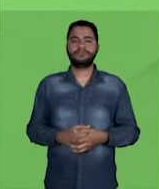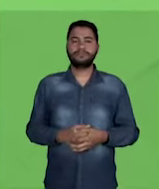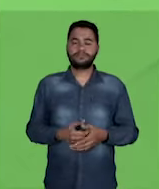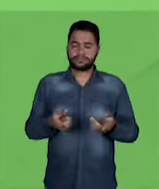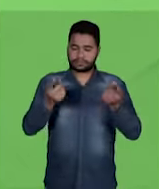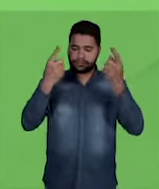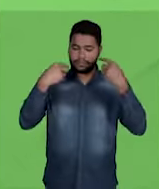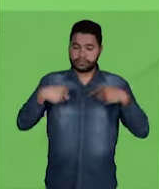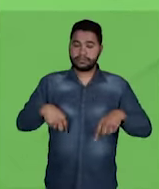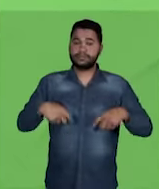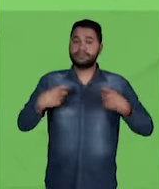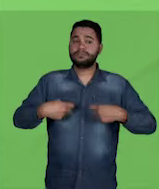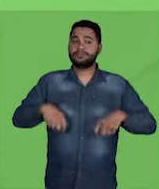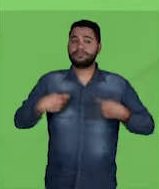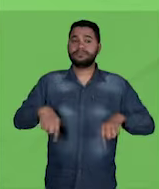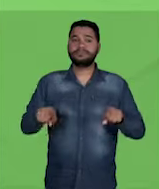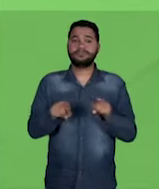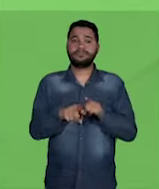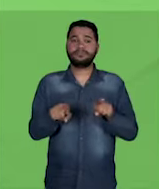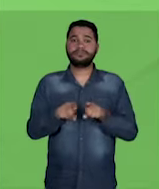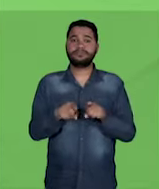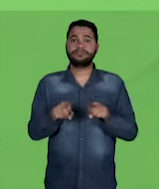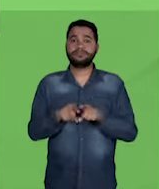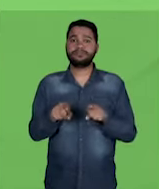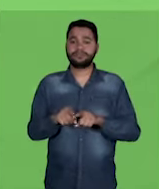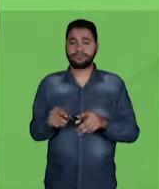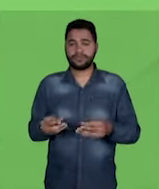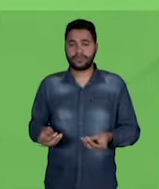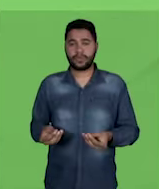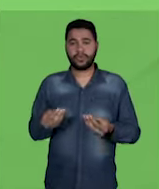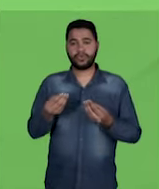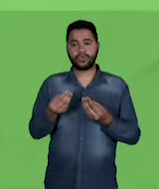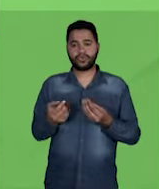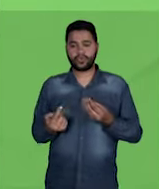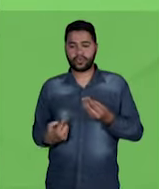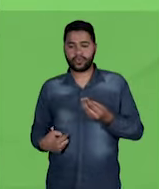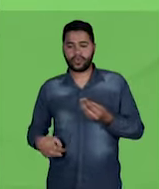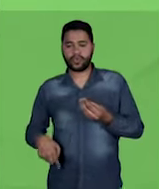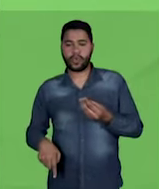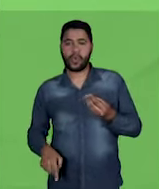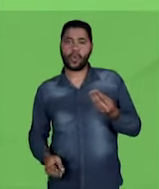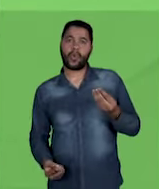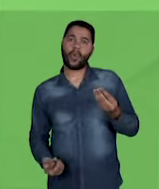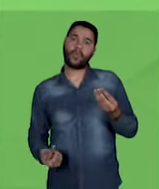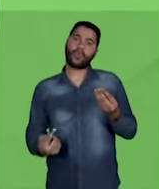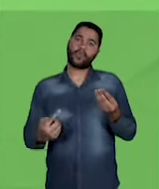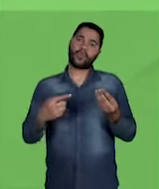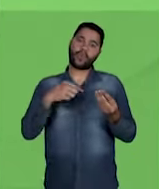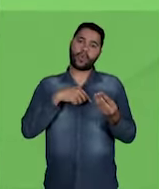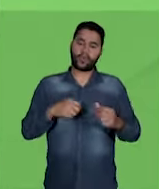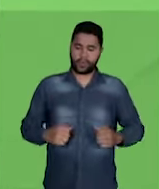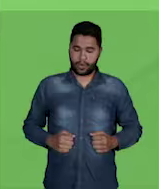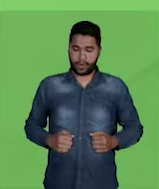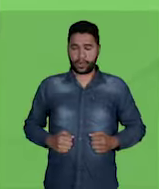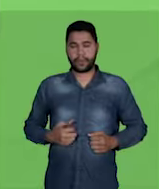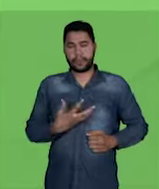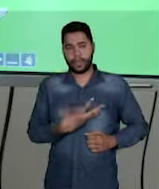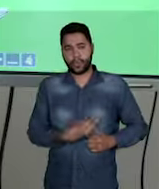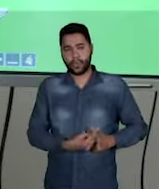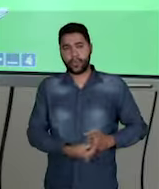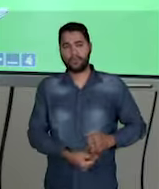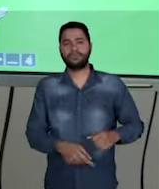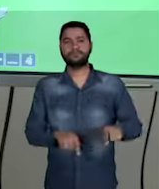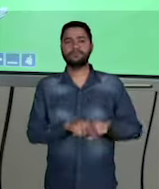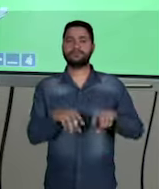o corpo precisa, mas ele também vai trazer de volta, né? Ele vai levar tanto para o rim para filtrar, quanto para o